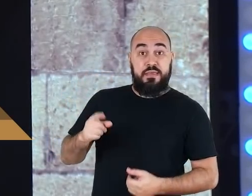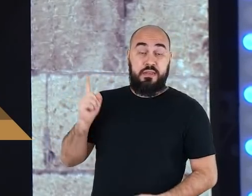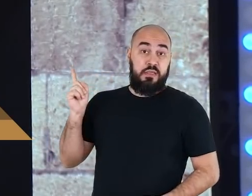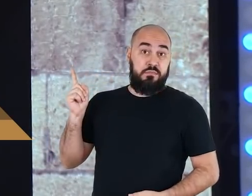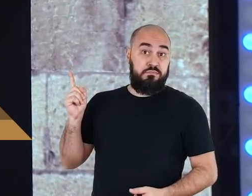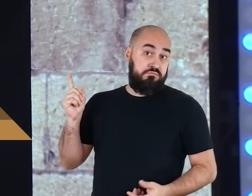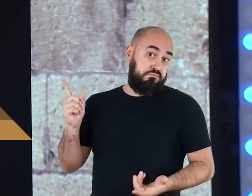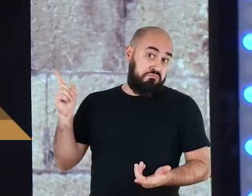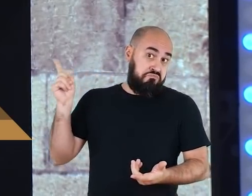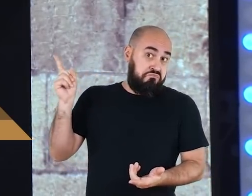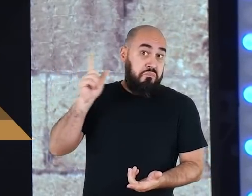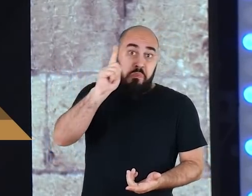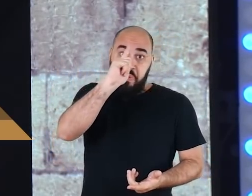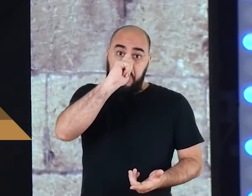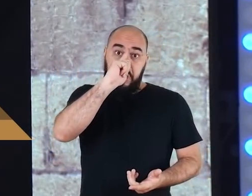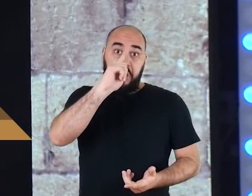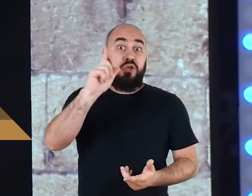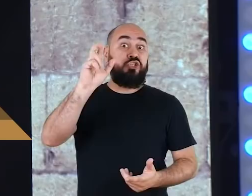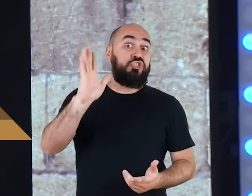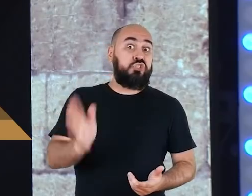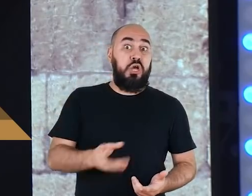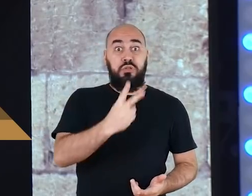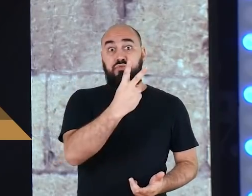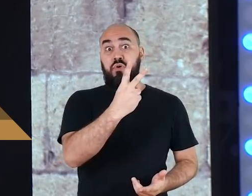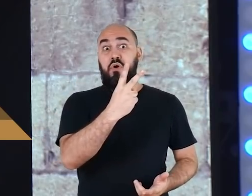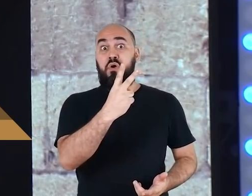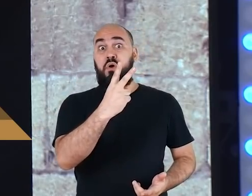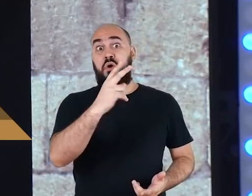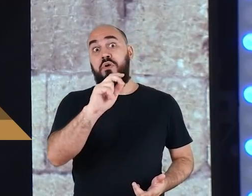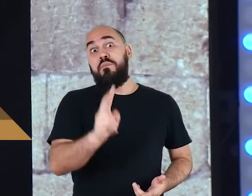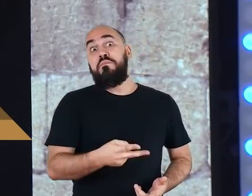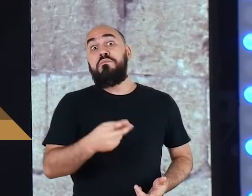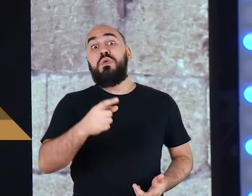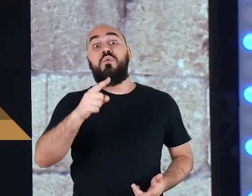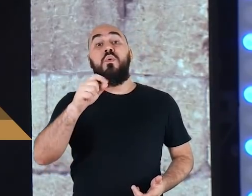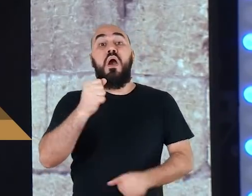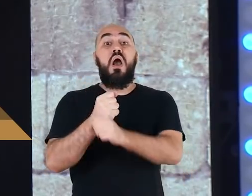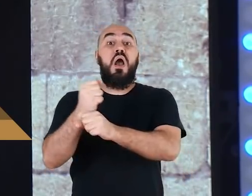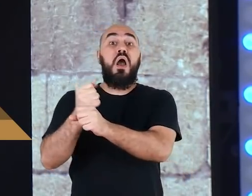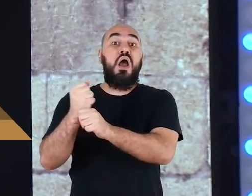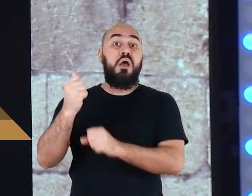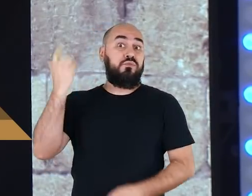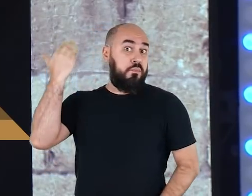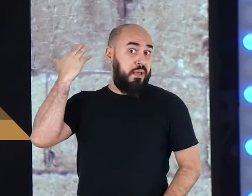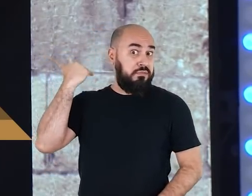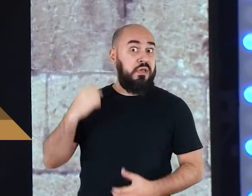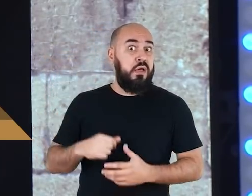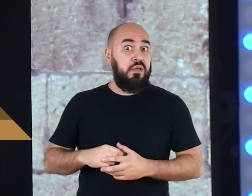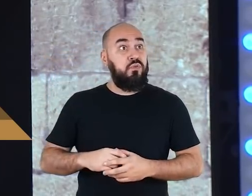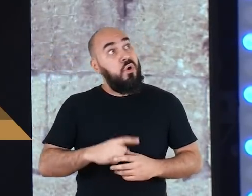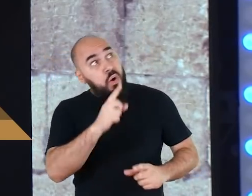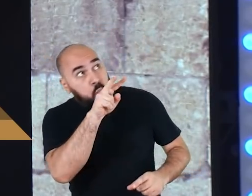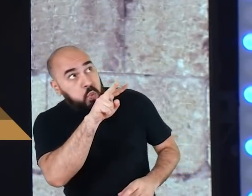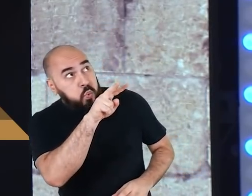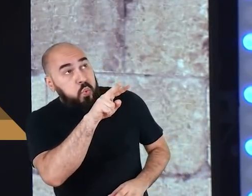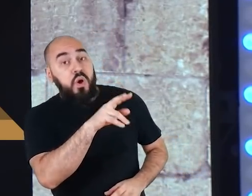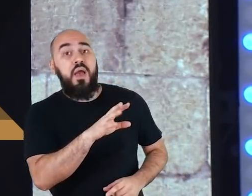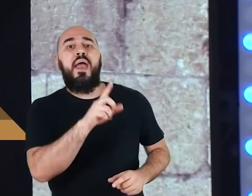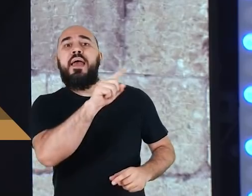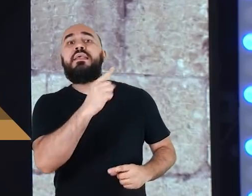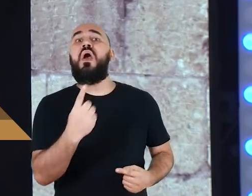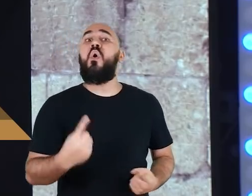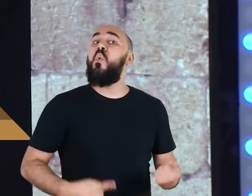dos gregos, ela já tinha mais de 2.000 anos que tinha sido construída, esta seria justamente a única